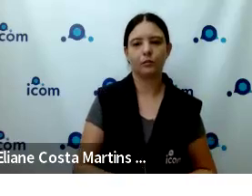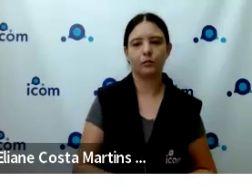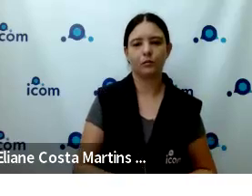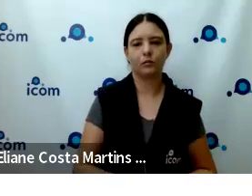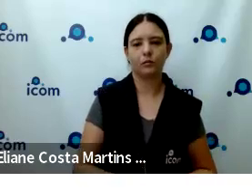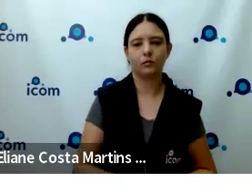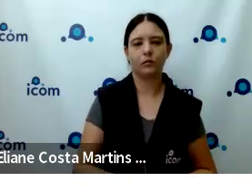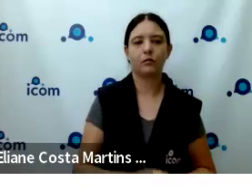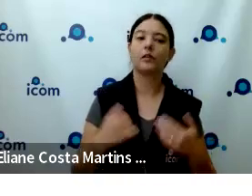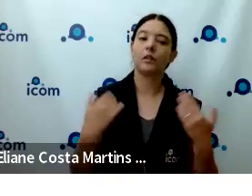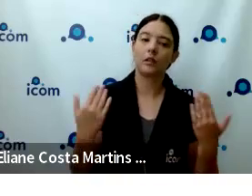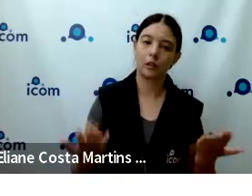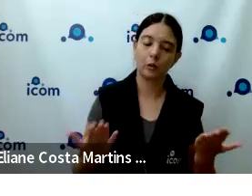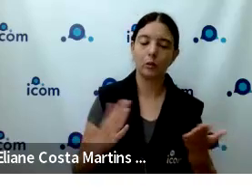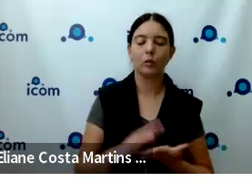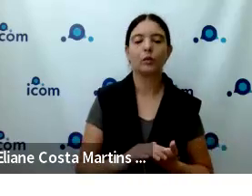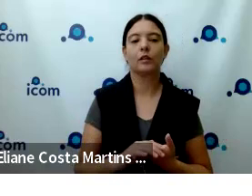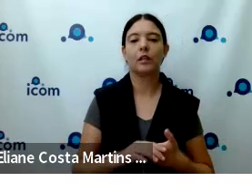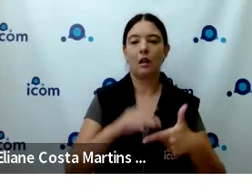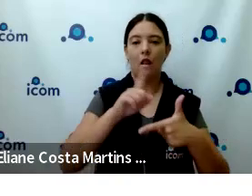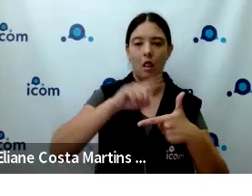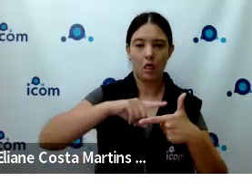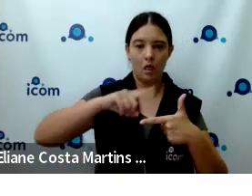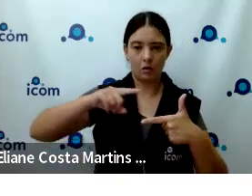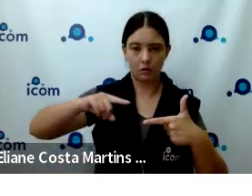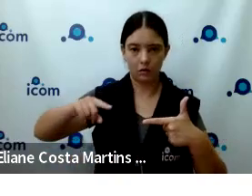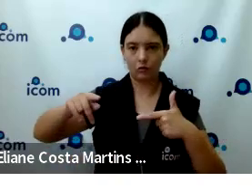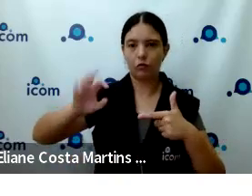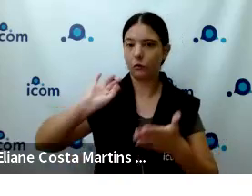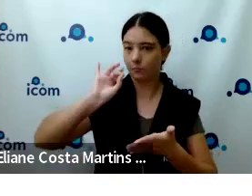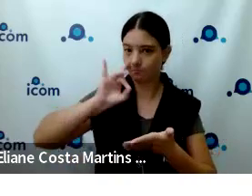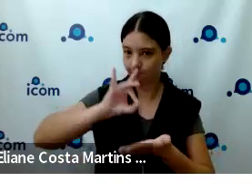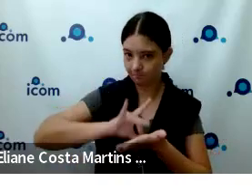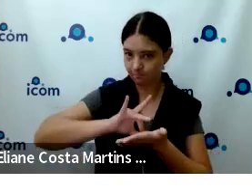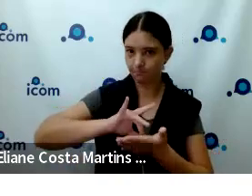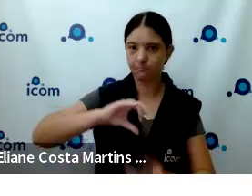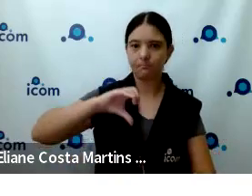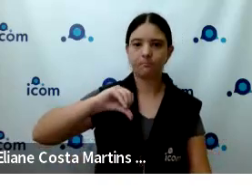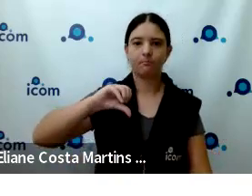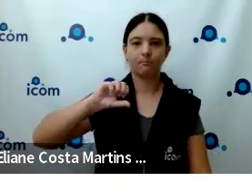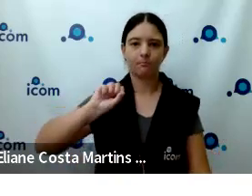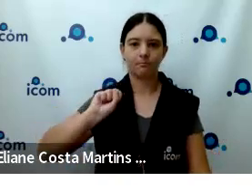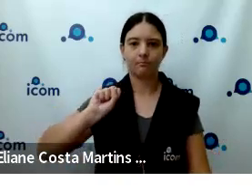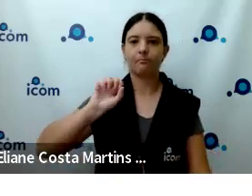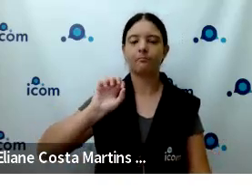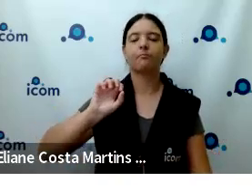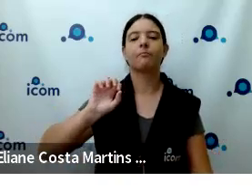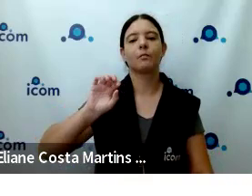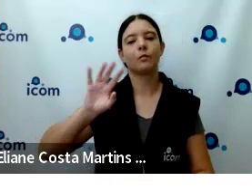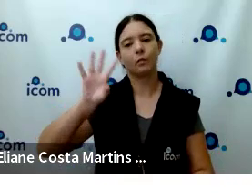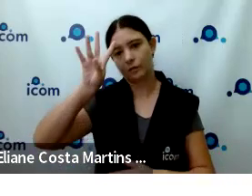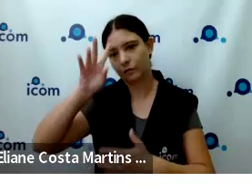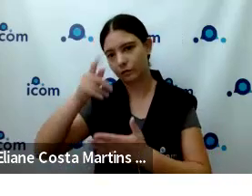De acordo com as estatísticas oficiais, 98% das decisões